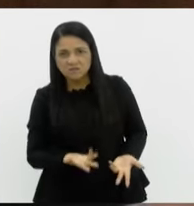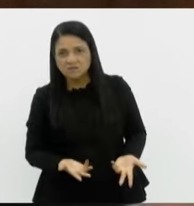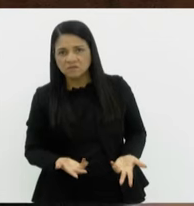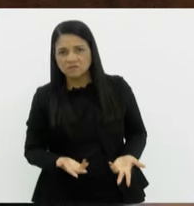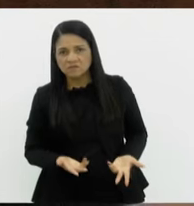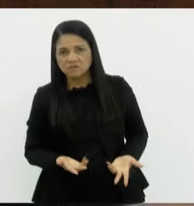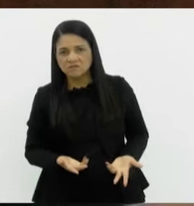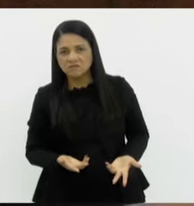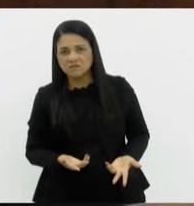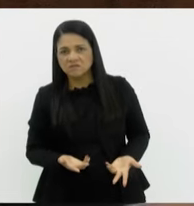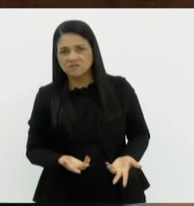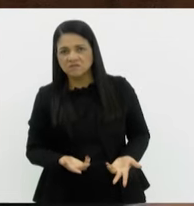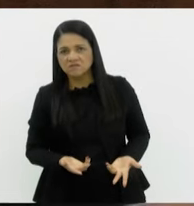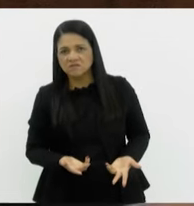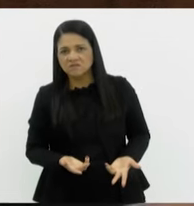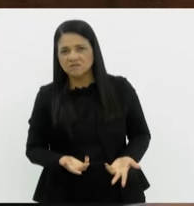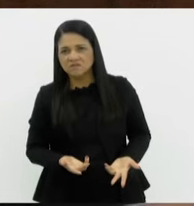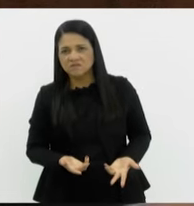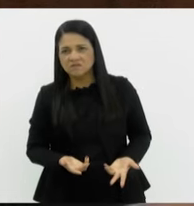que é...